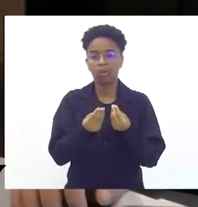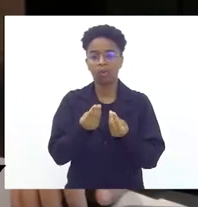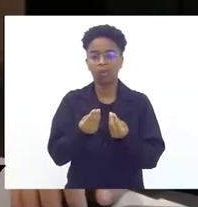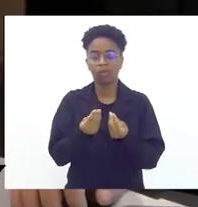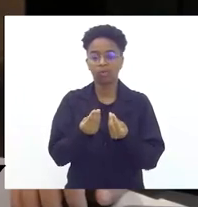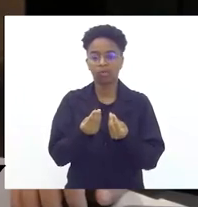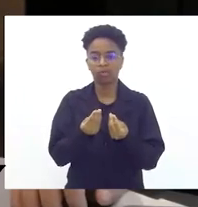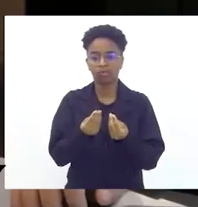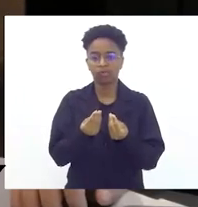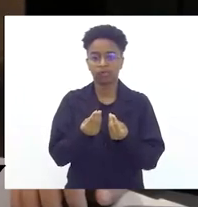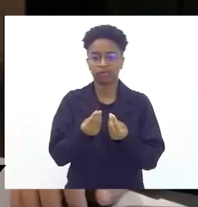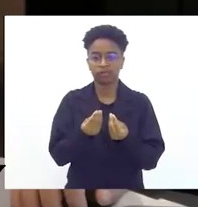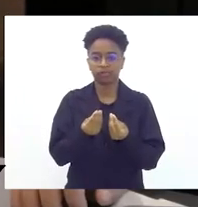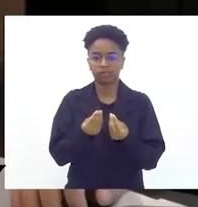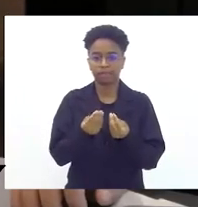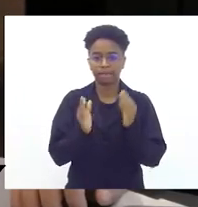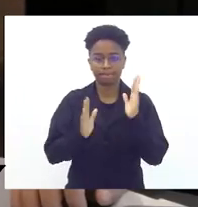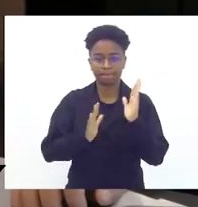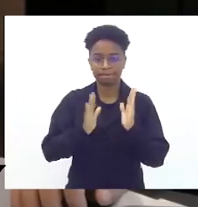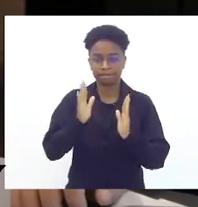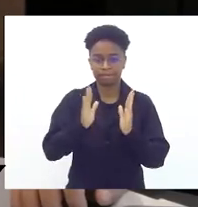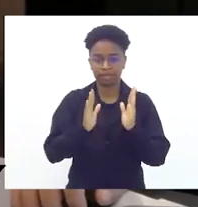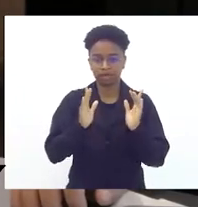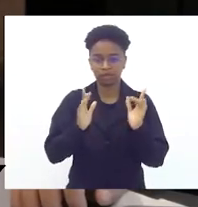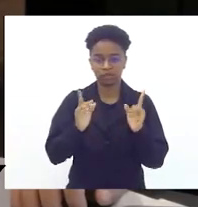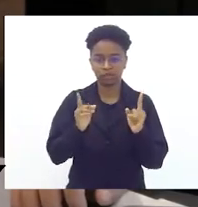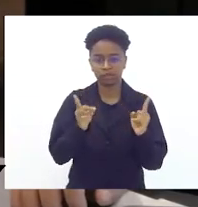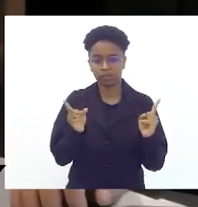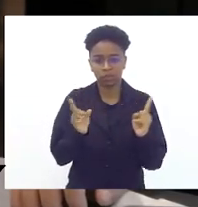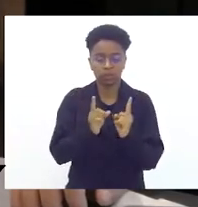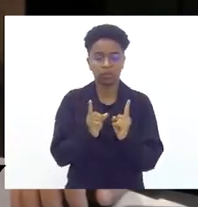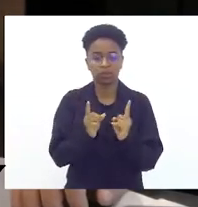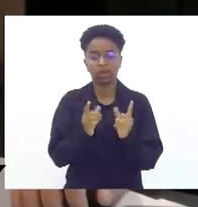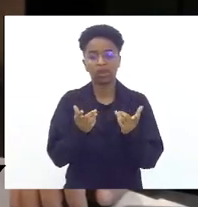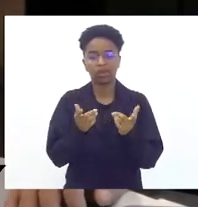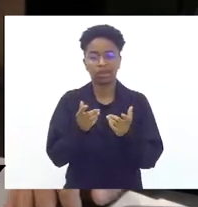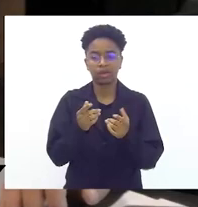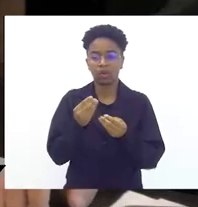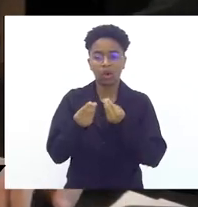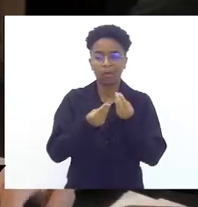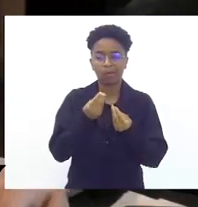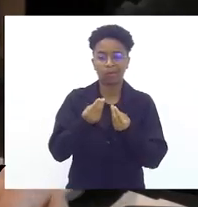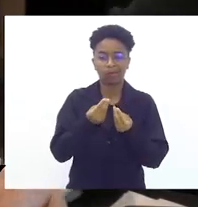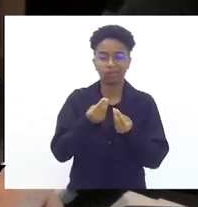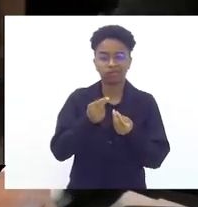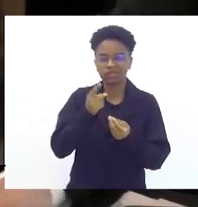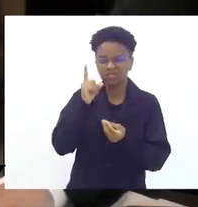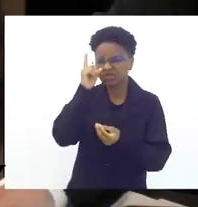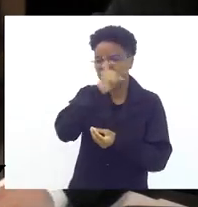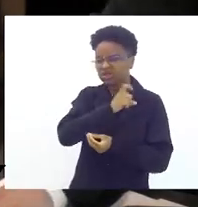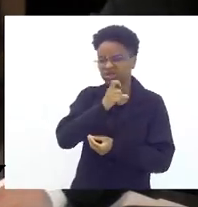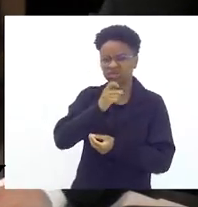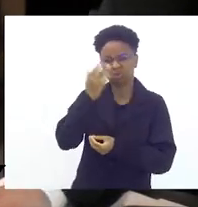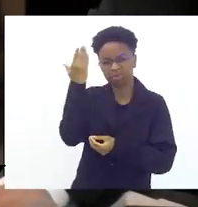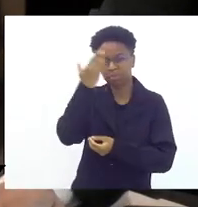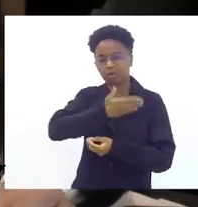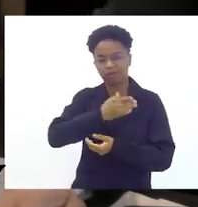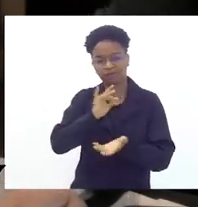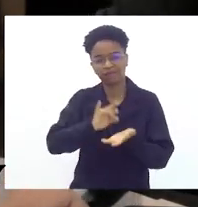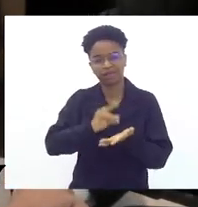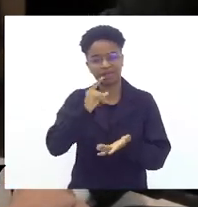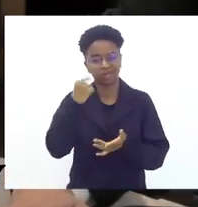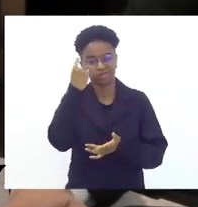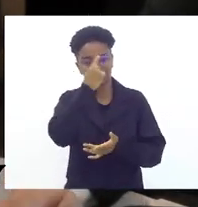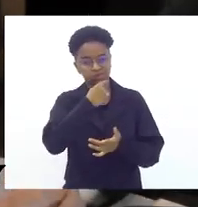do caráter probatório desse reconhecimento por foto né então é um é um elemento que não pode ser